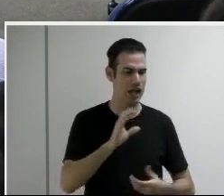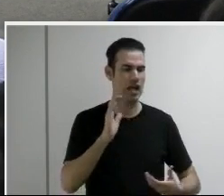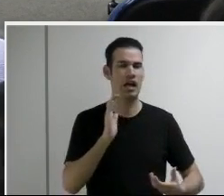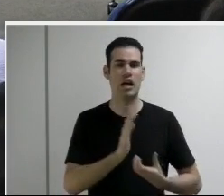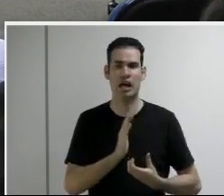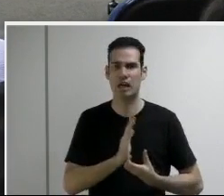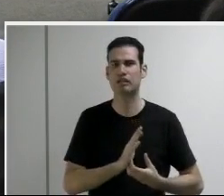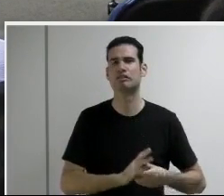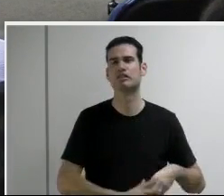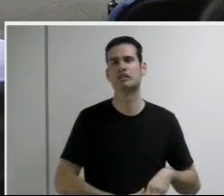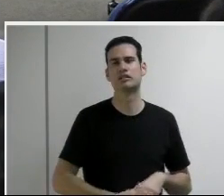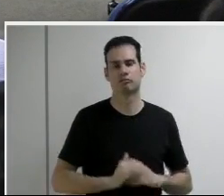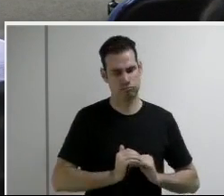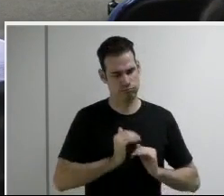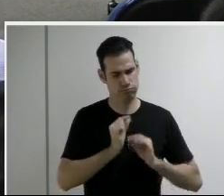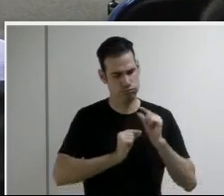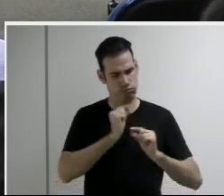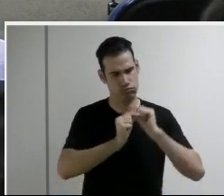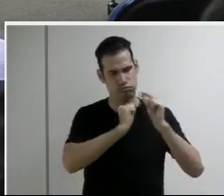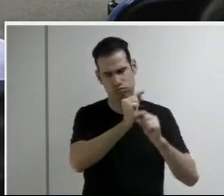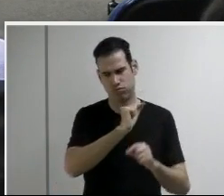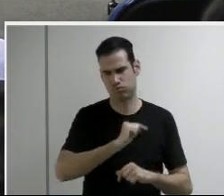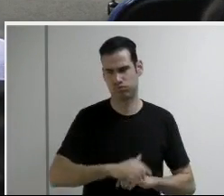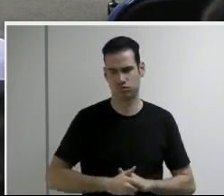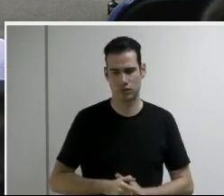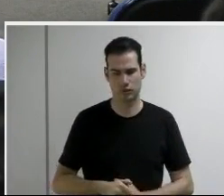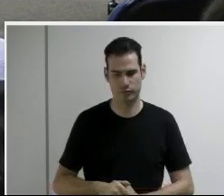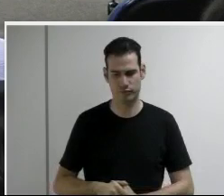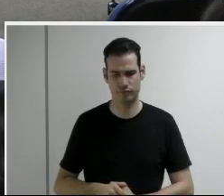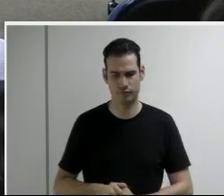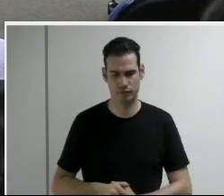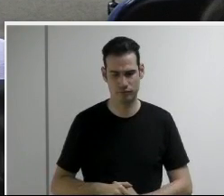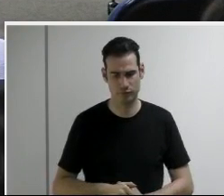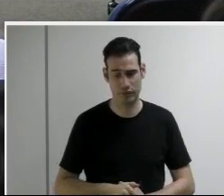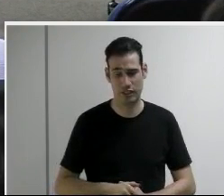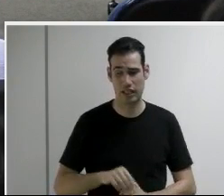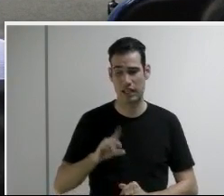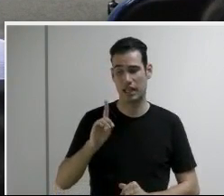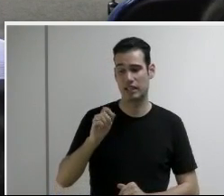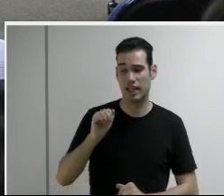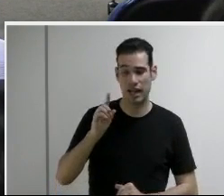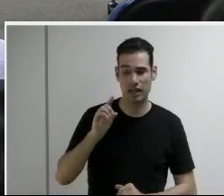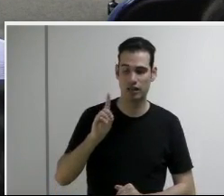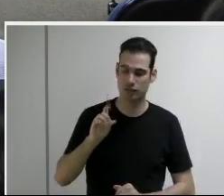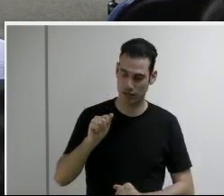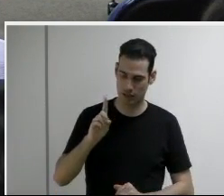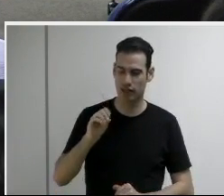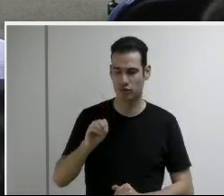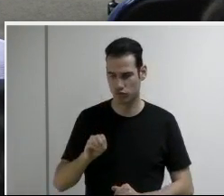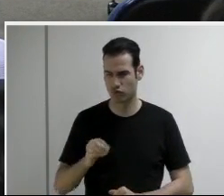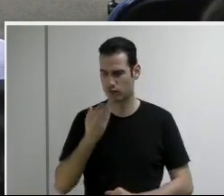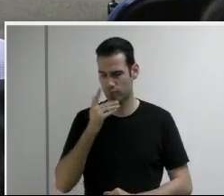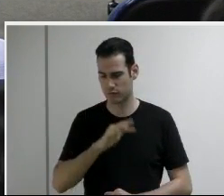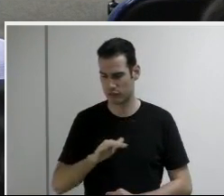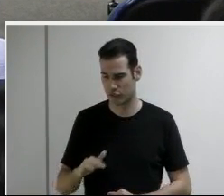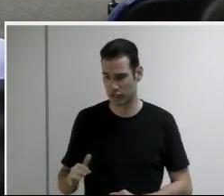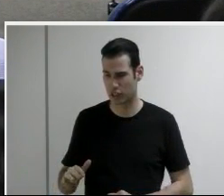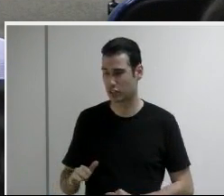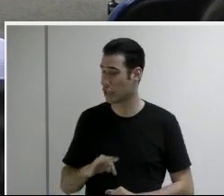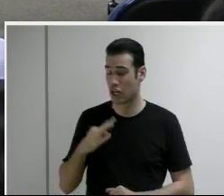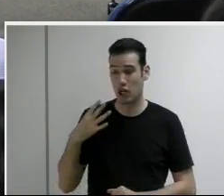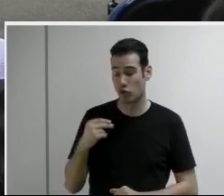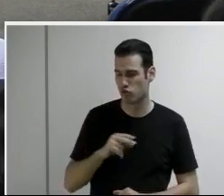tem que se coletar o mínimo necessário dados de criança, ou seja, não se pode considerar igualmente o dado